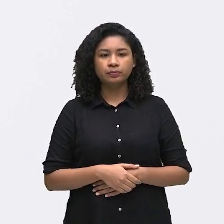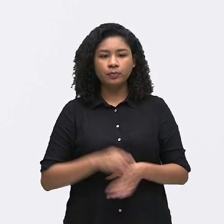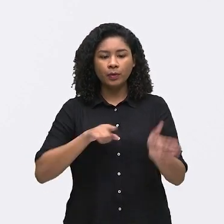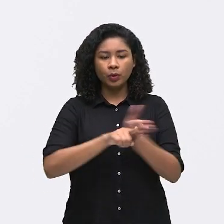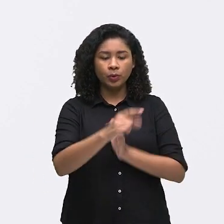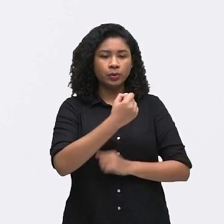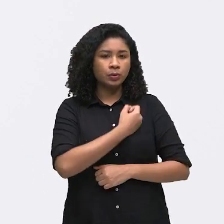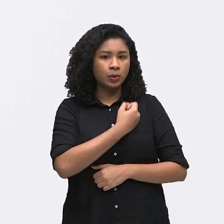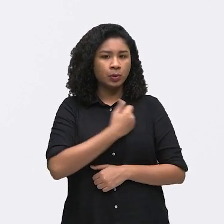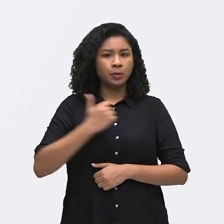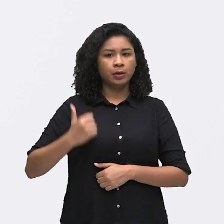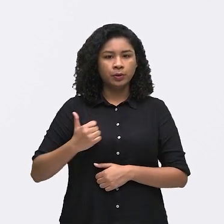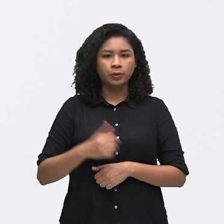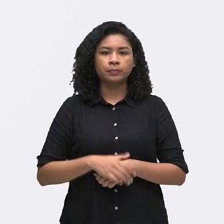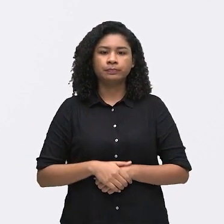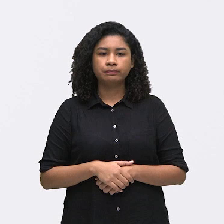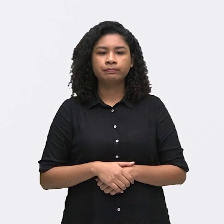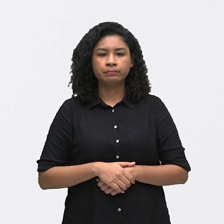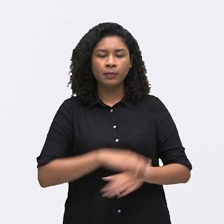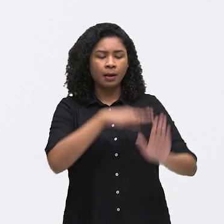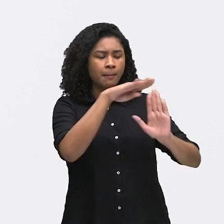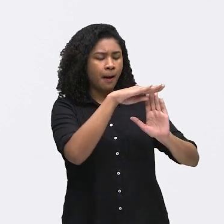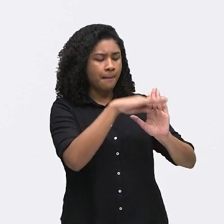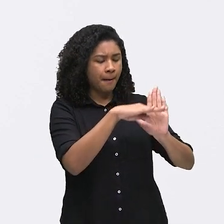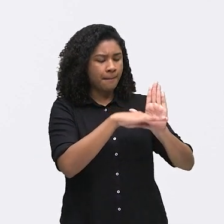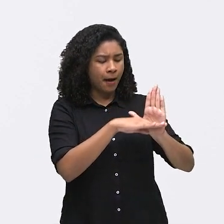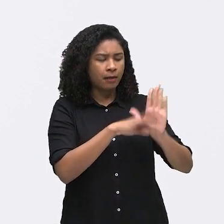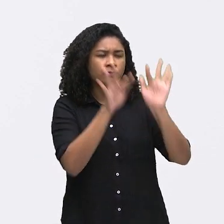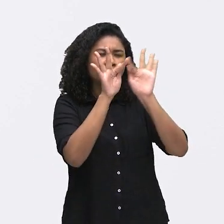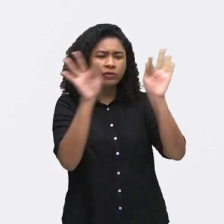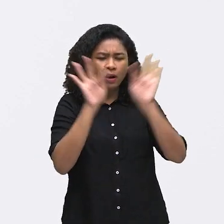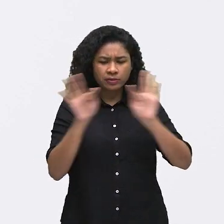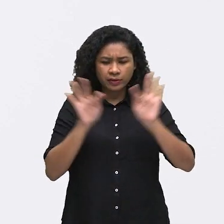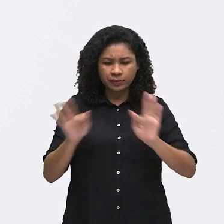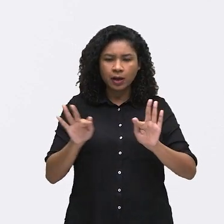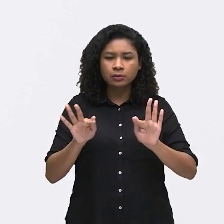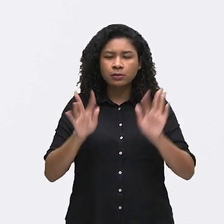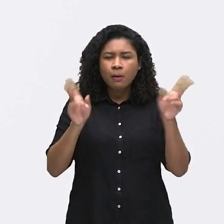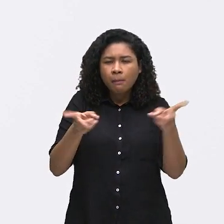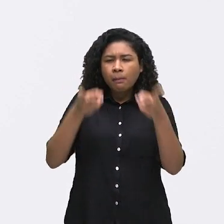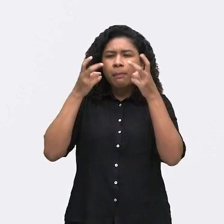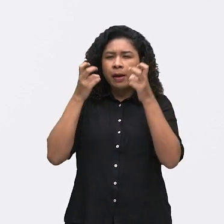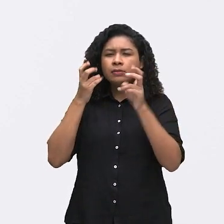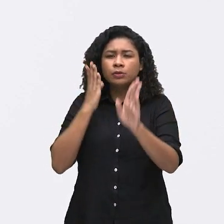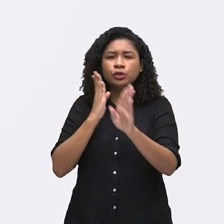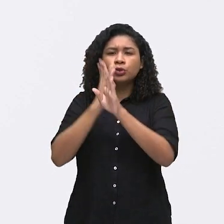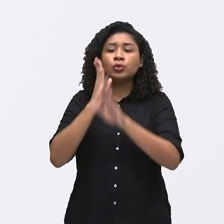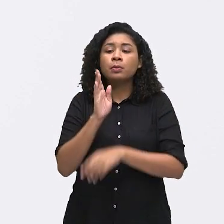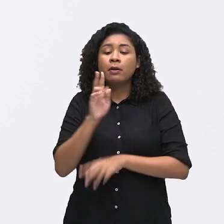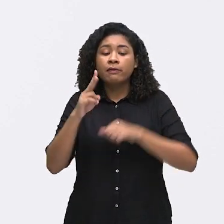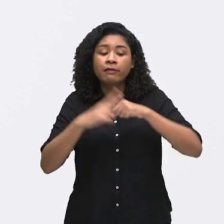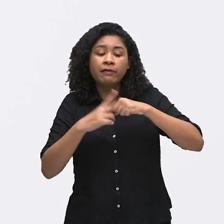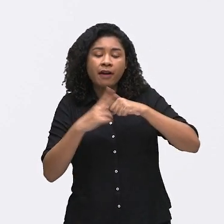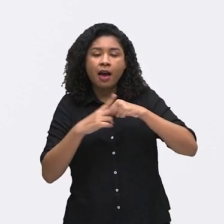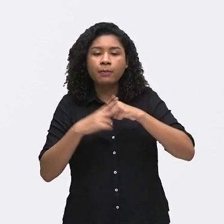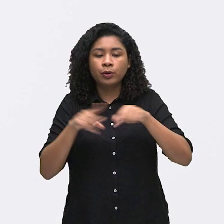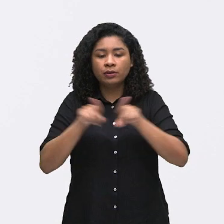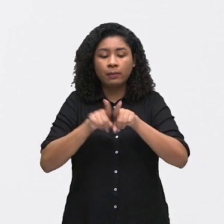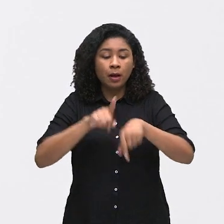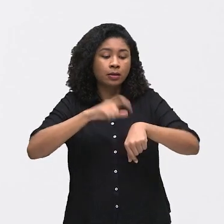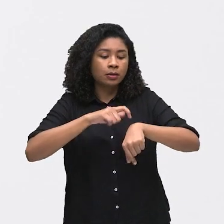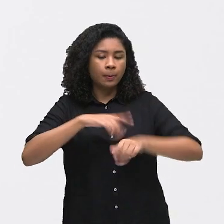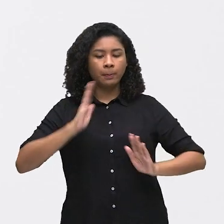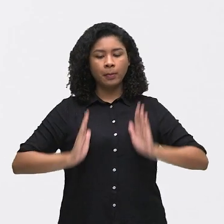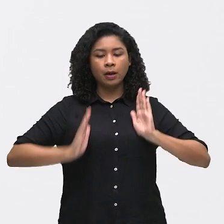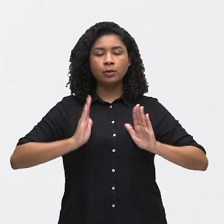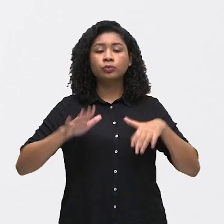frases, identifique os verbos nas frases e classifique-os quanto aos tempos verbais. Eu quero duas coisas, quero que você me aponte